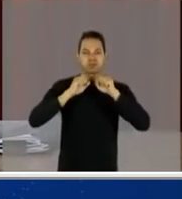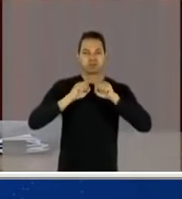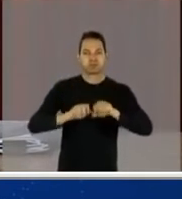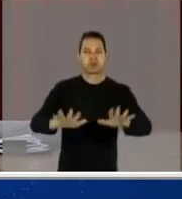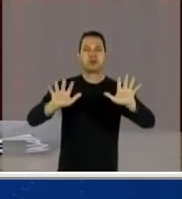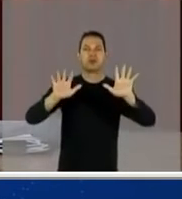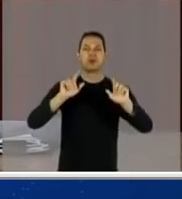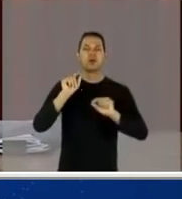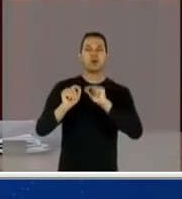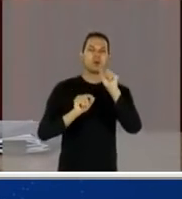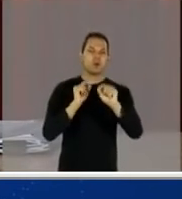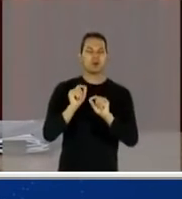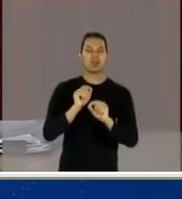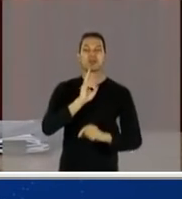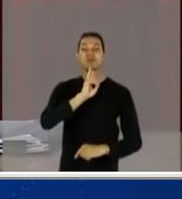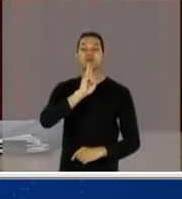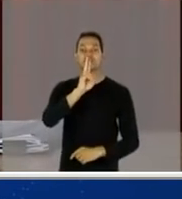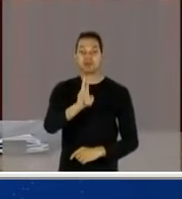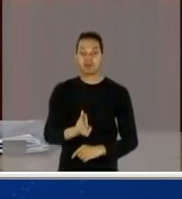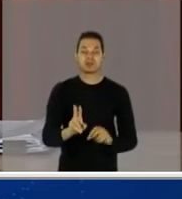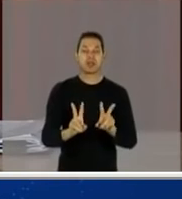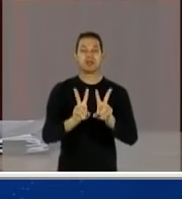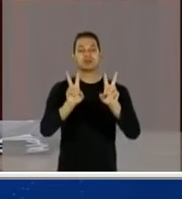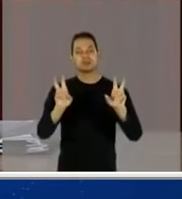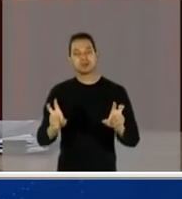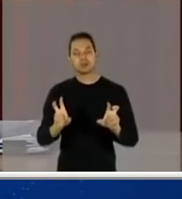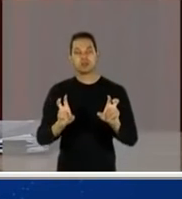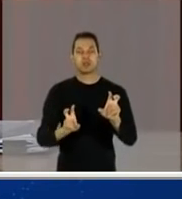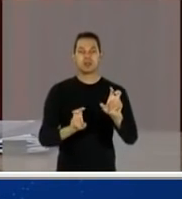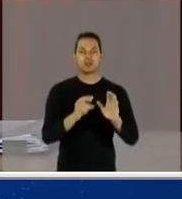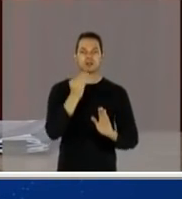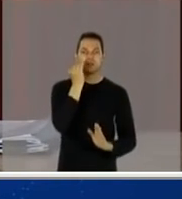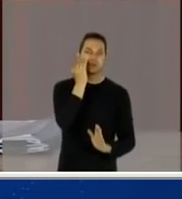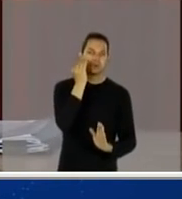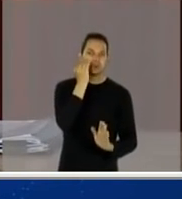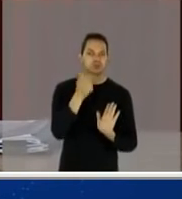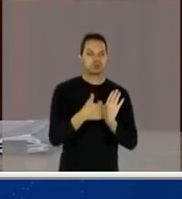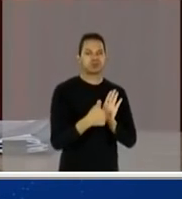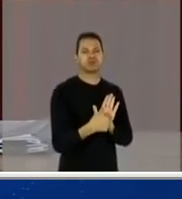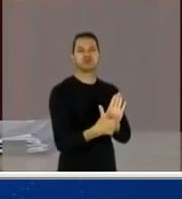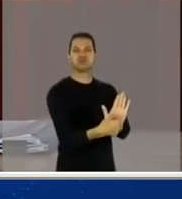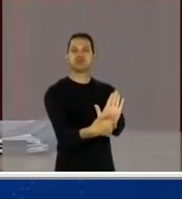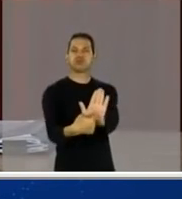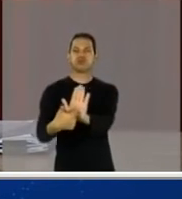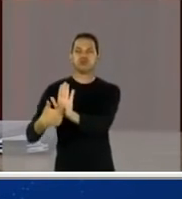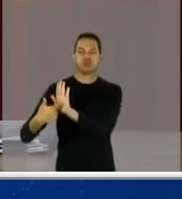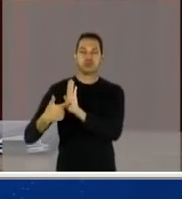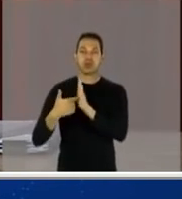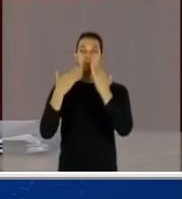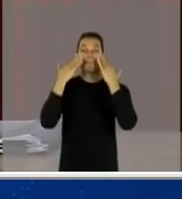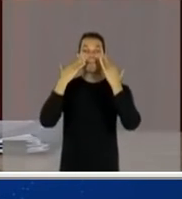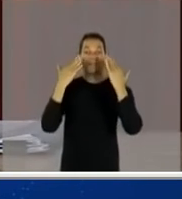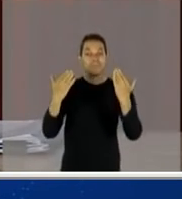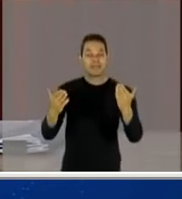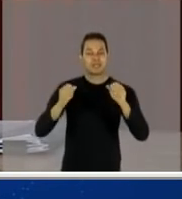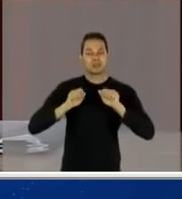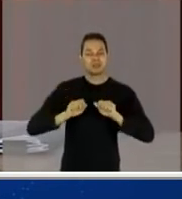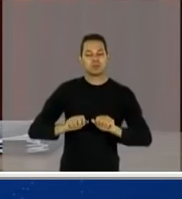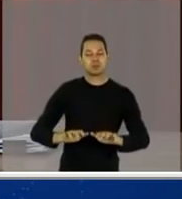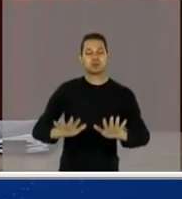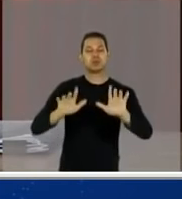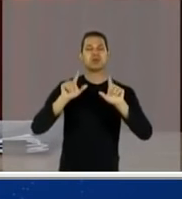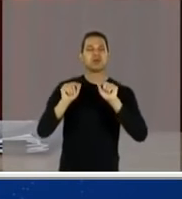procedimentos é no processo eleitoral já estavam definidas pelo TSA e ele era o único Guardião